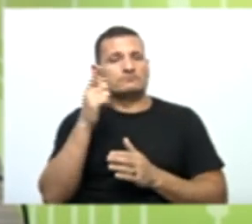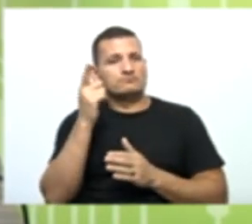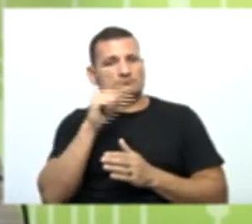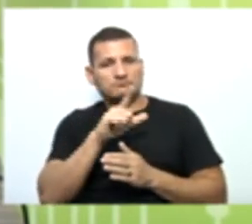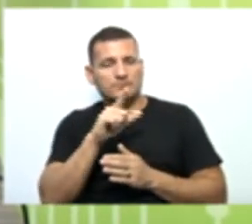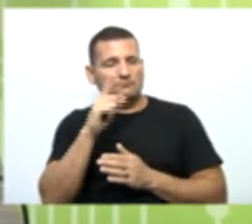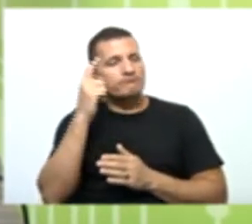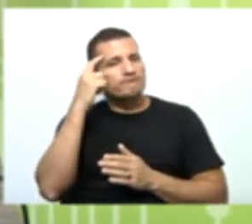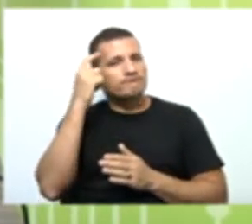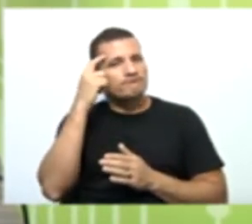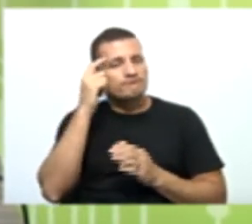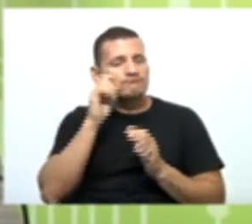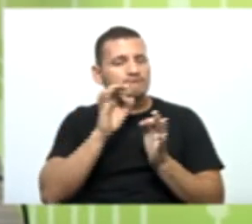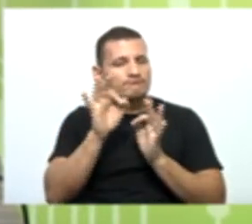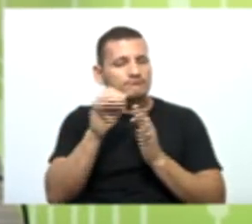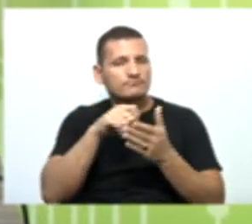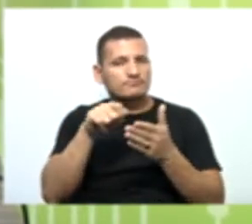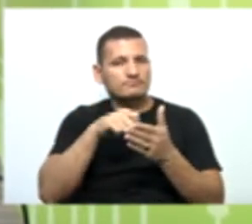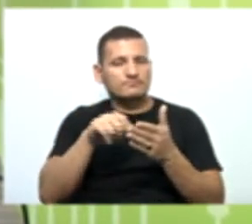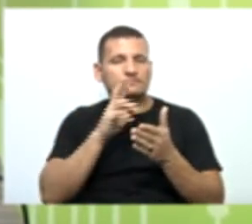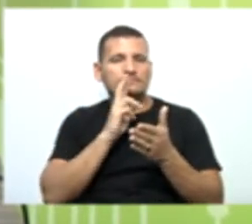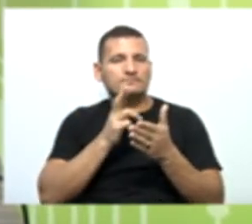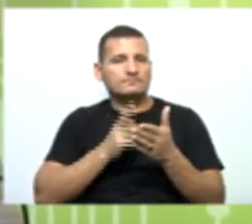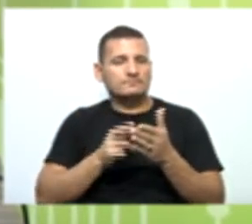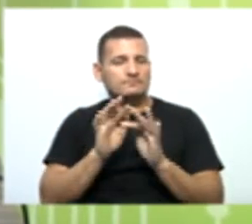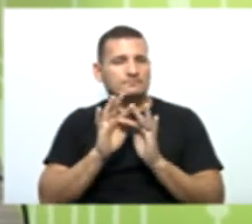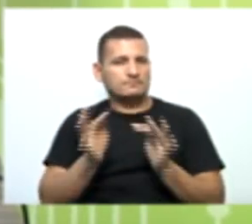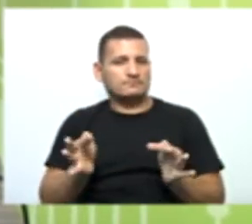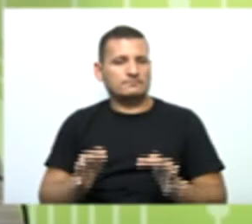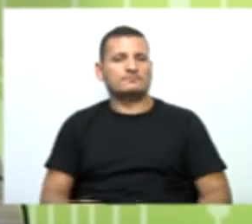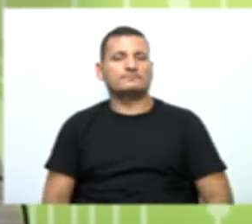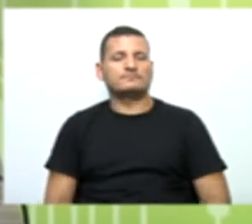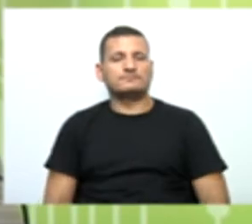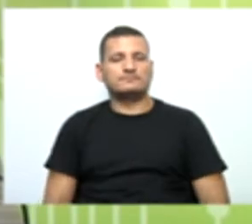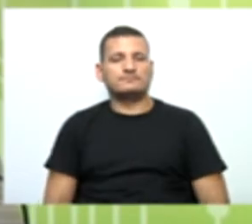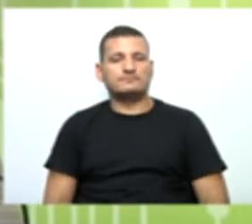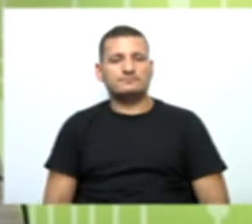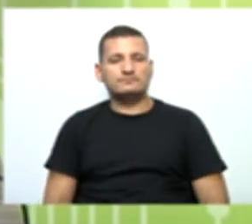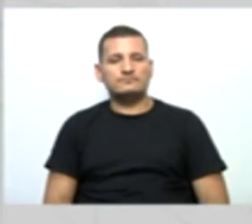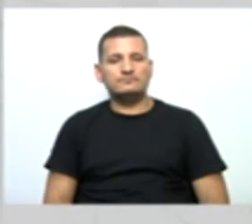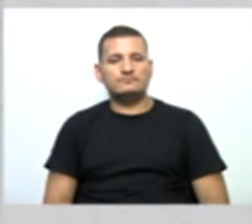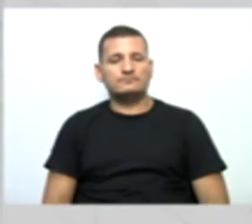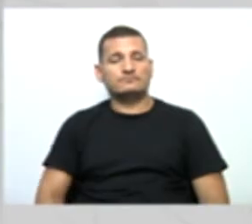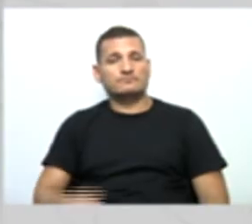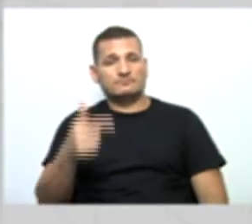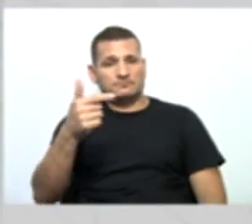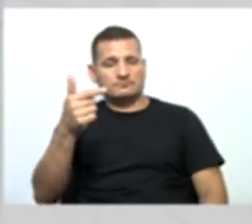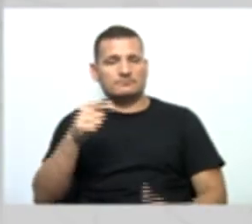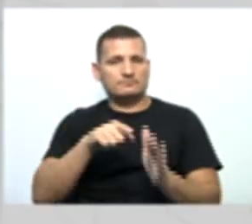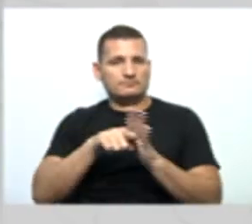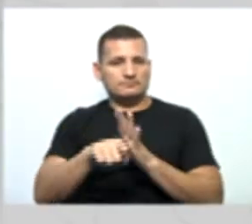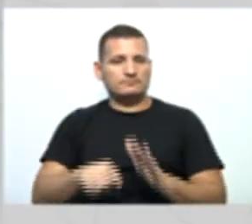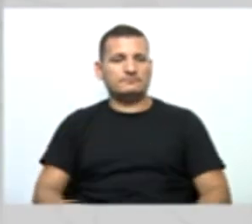si só já responder ali rapidinho um conceito bem simples desse. Ok? Vamos passar para a segunda questão.